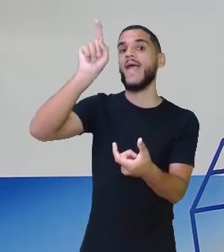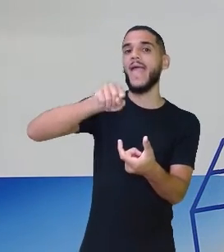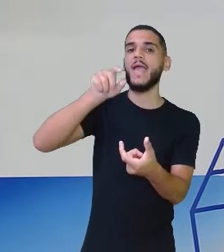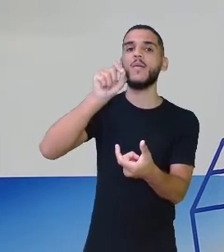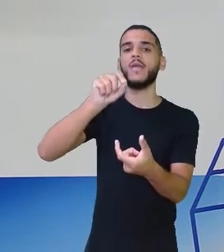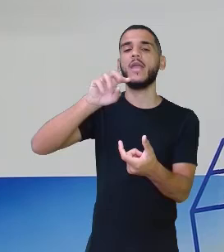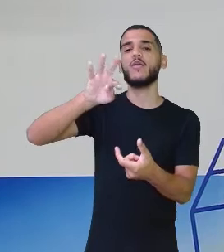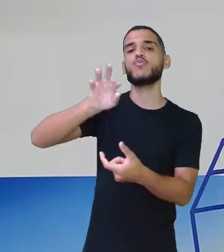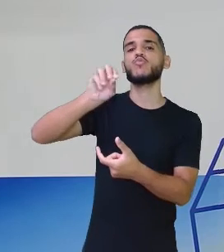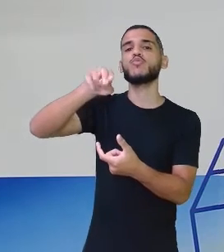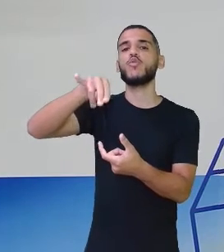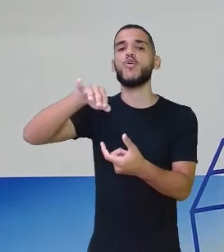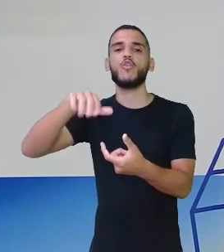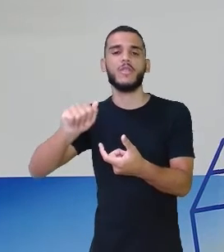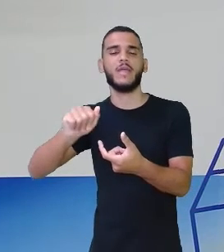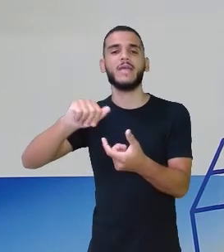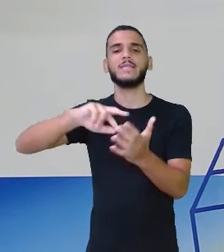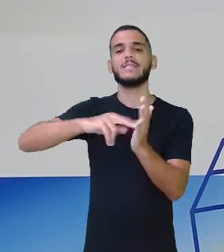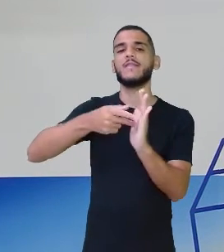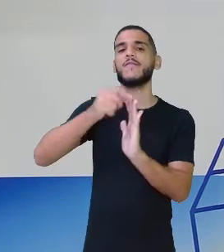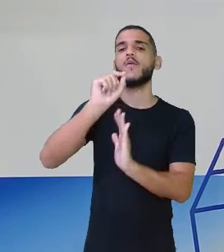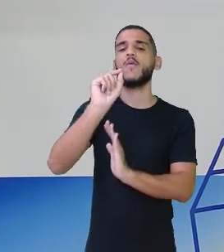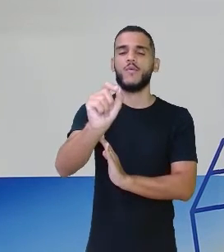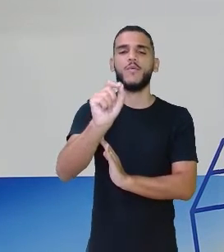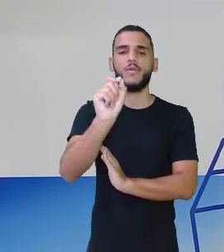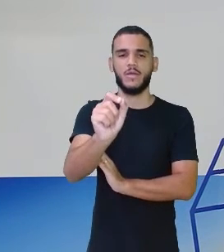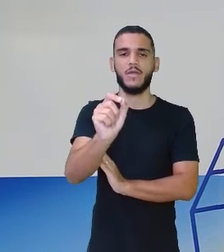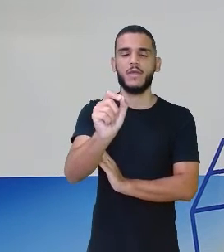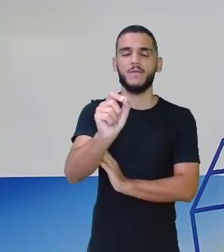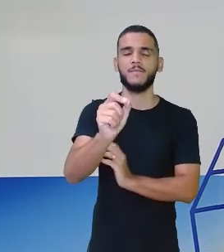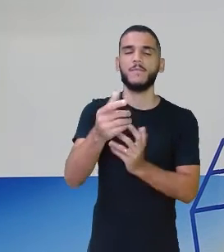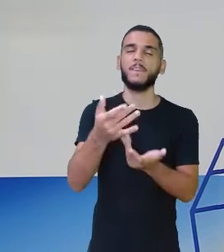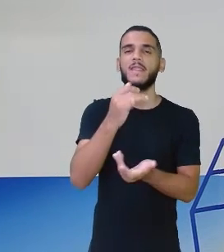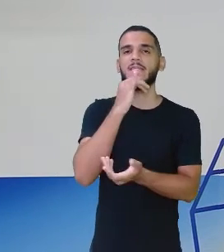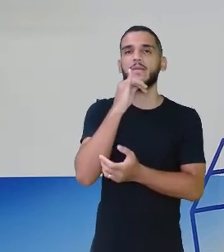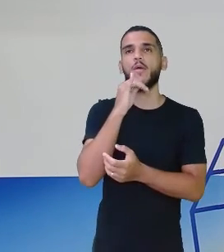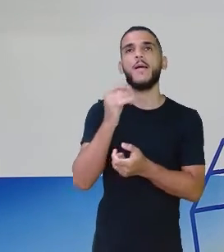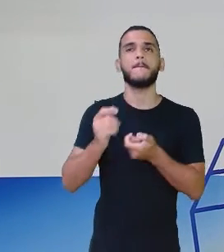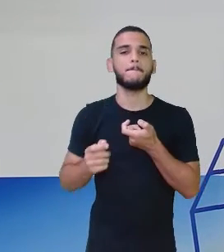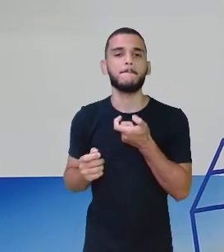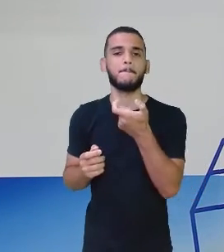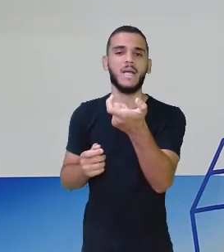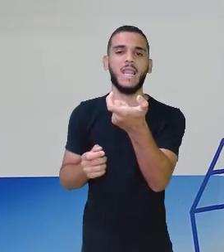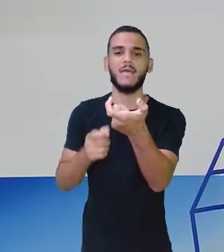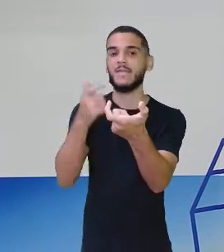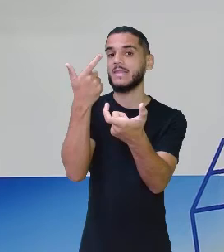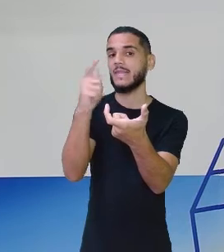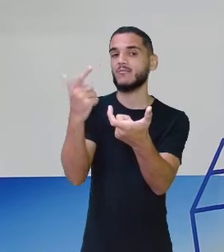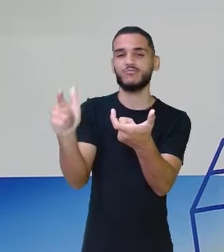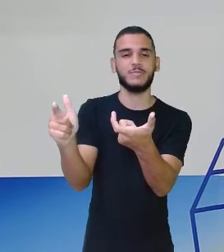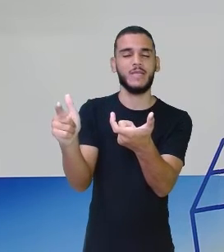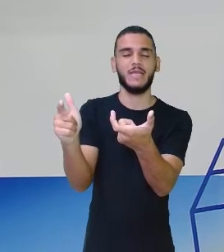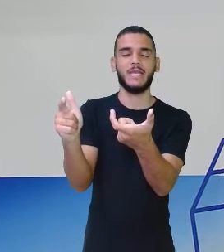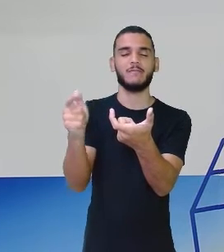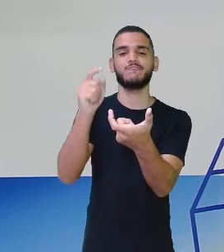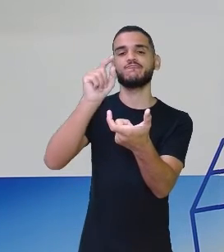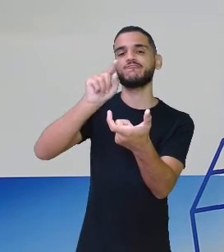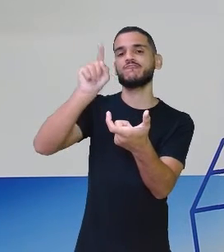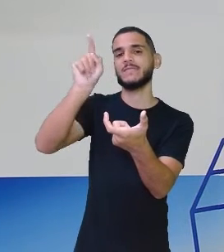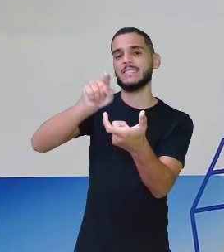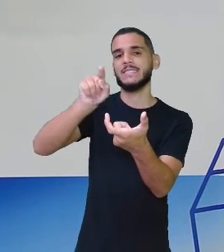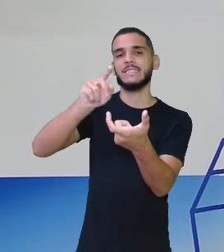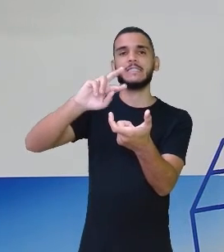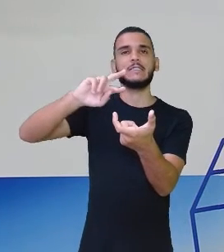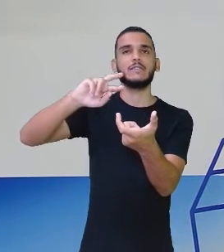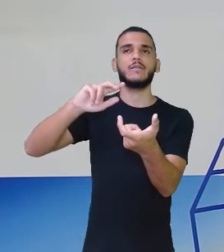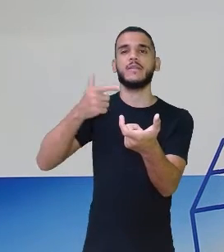não significa dizer que se na palavra não tiver nenhuma acentuada, não vai ter sílaba tônica, viu?